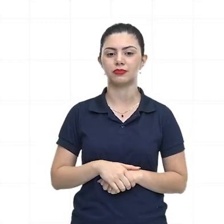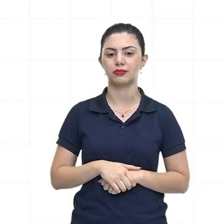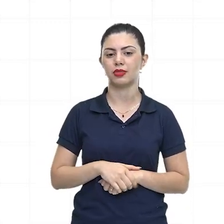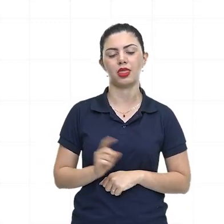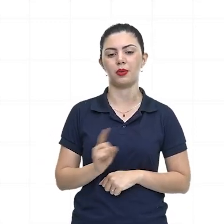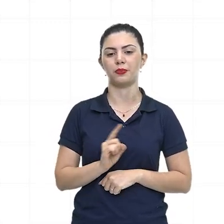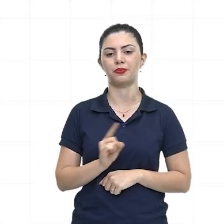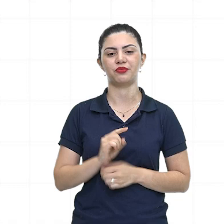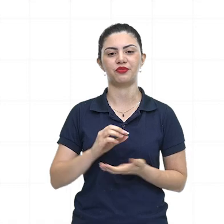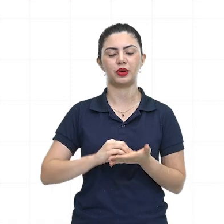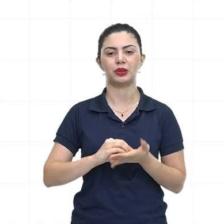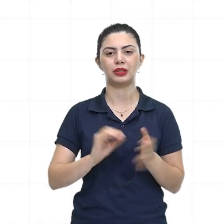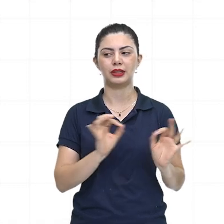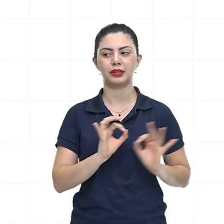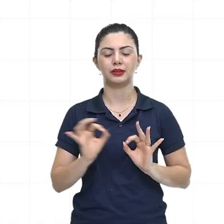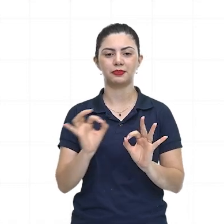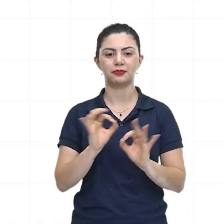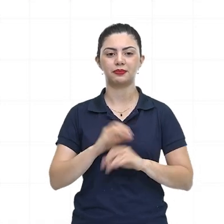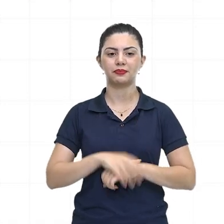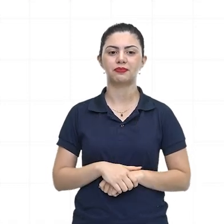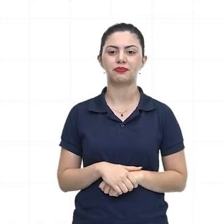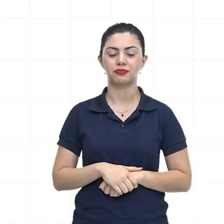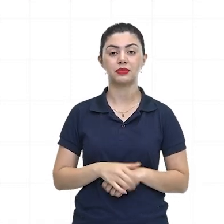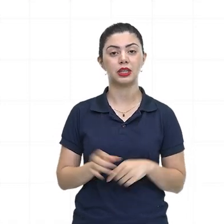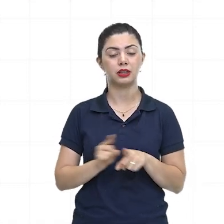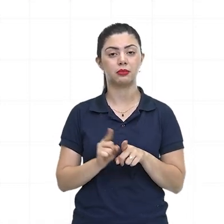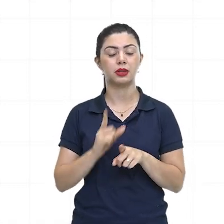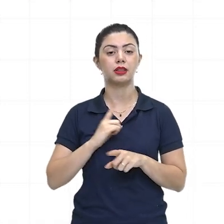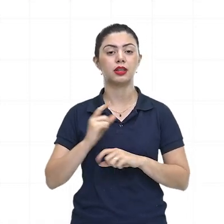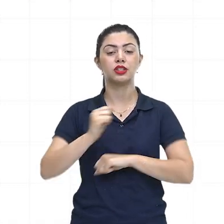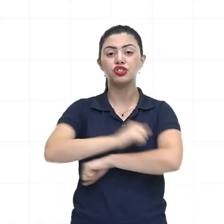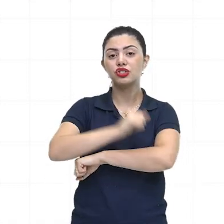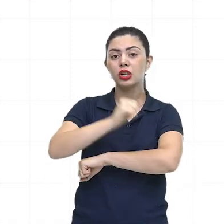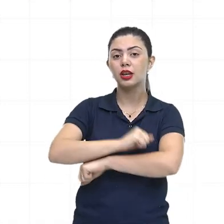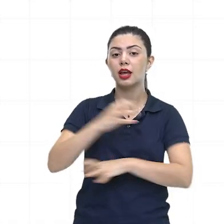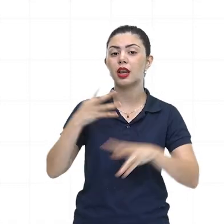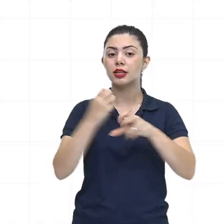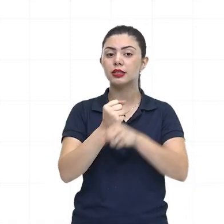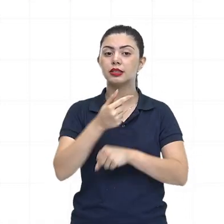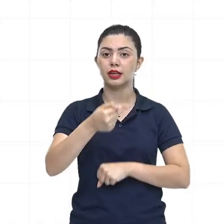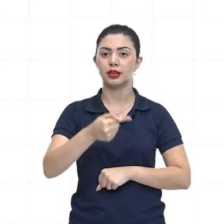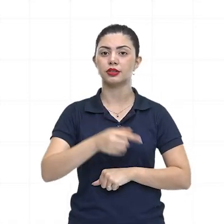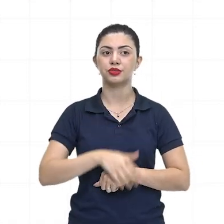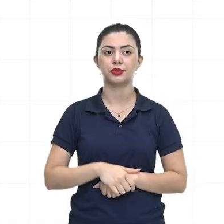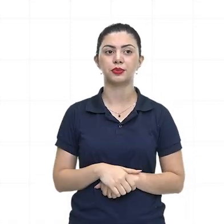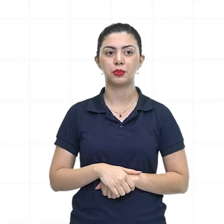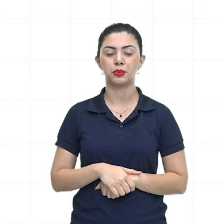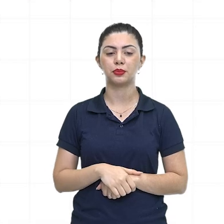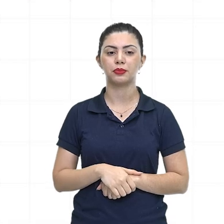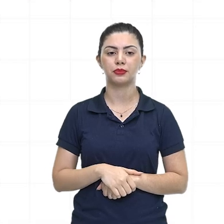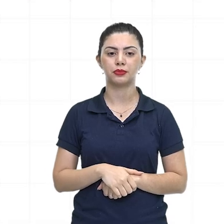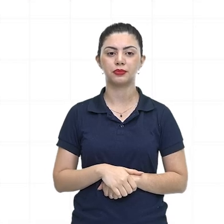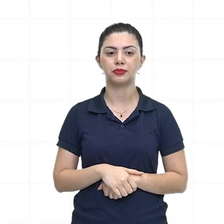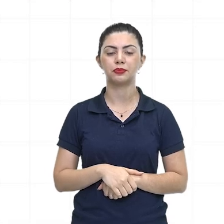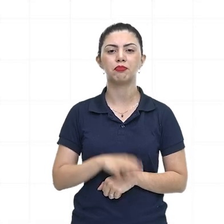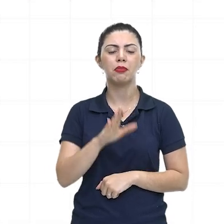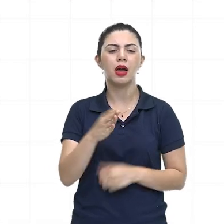Não, né? E 7 janelas. Vistas aéreas. Definição, né?